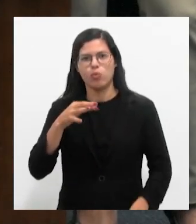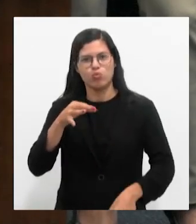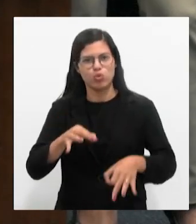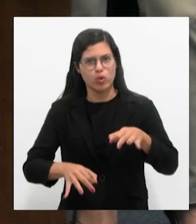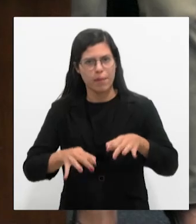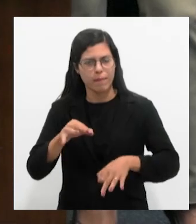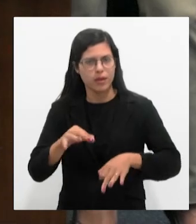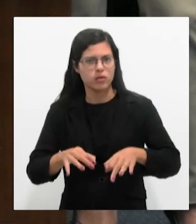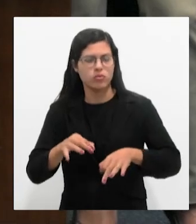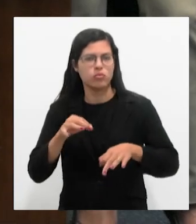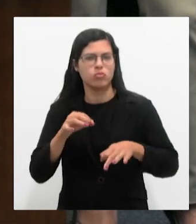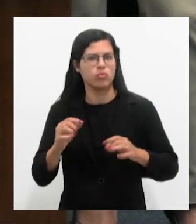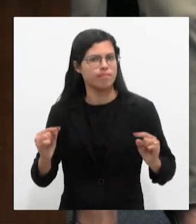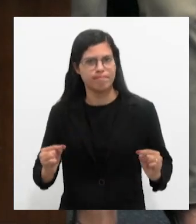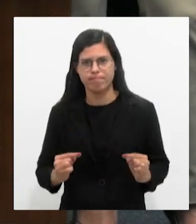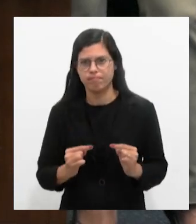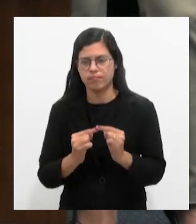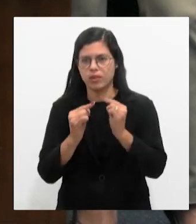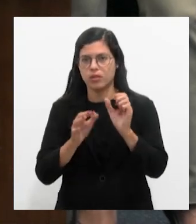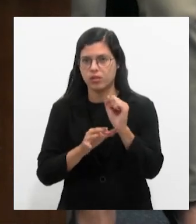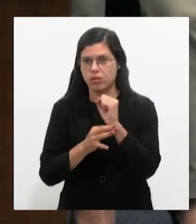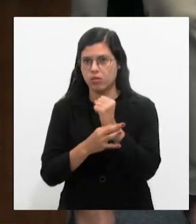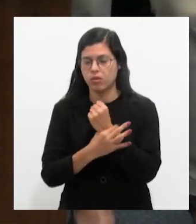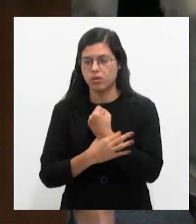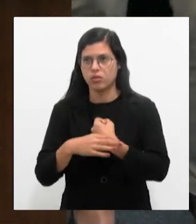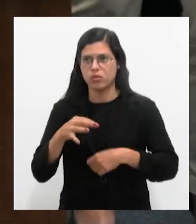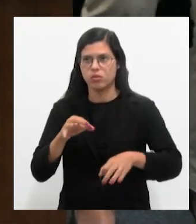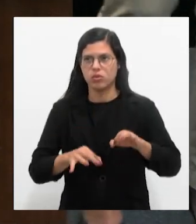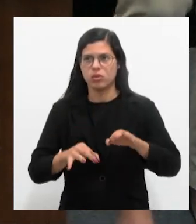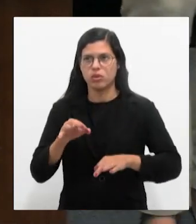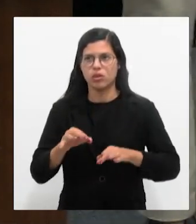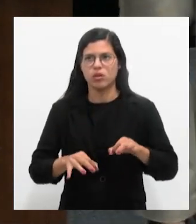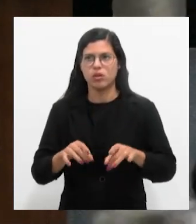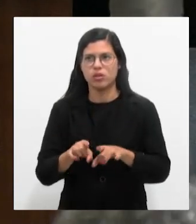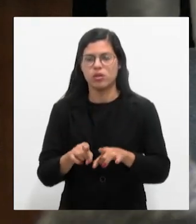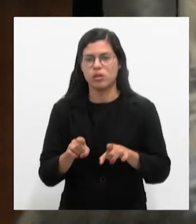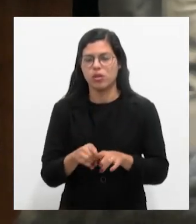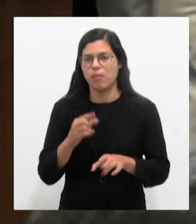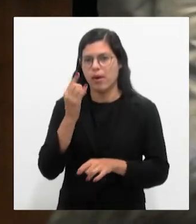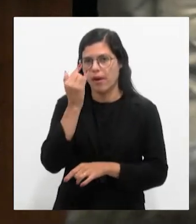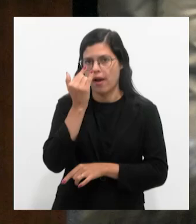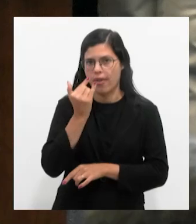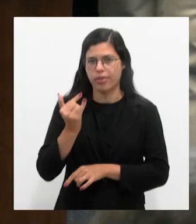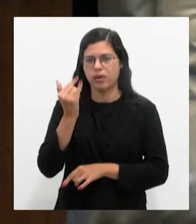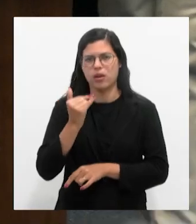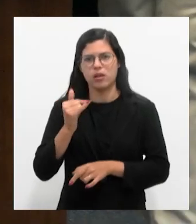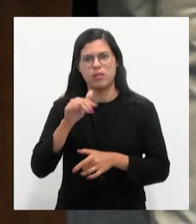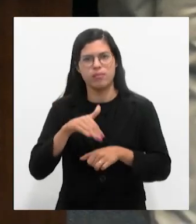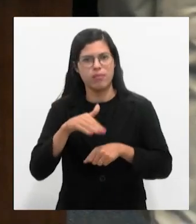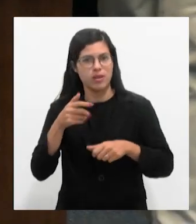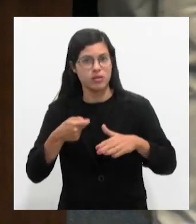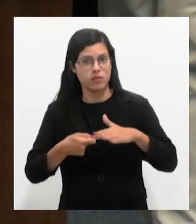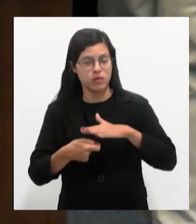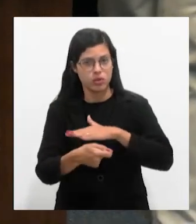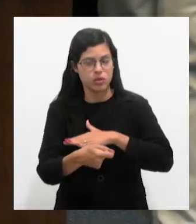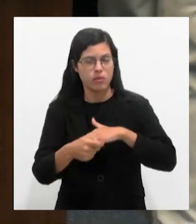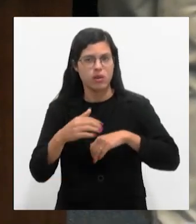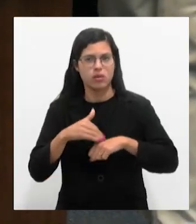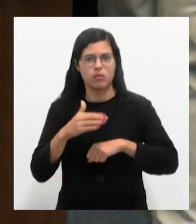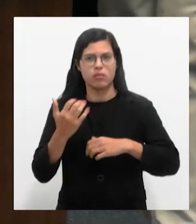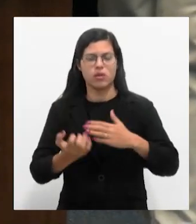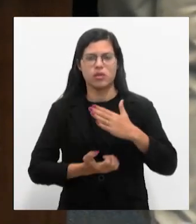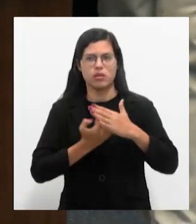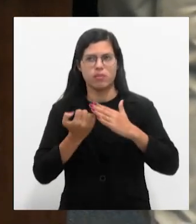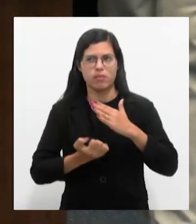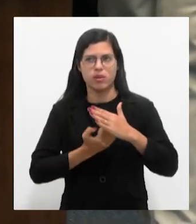justo, com mais segurança jurídica, o que vai atrair mais investimentos, mais empresas para o nosso